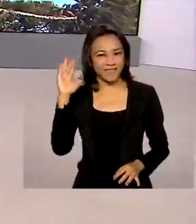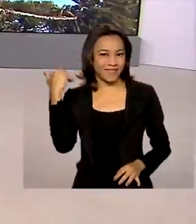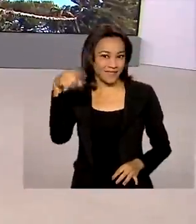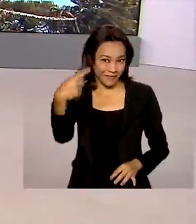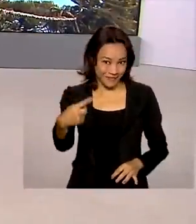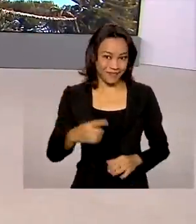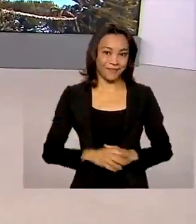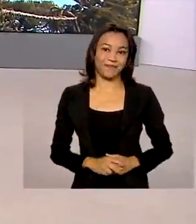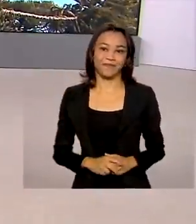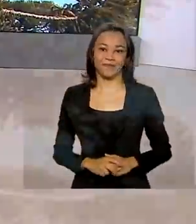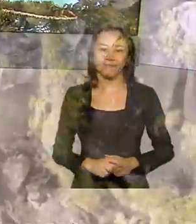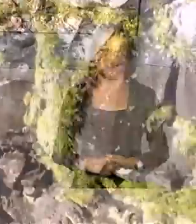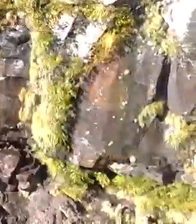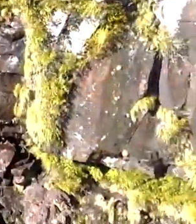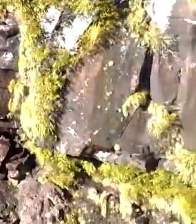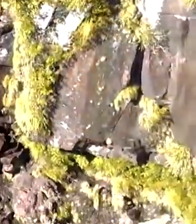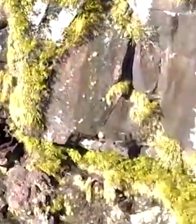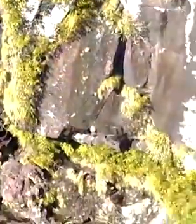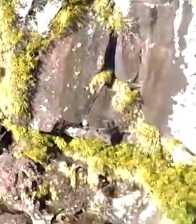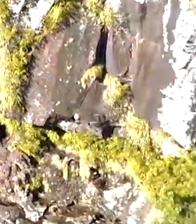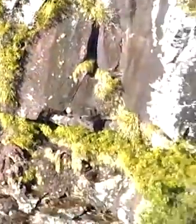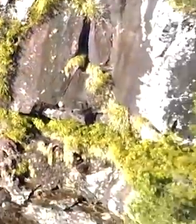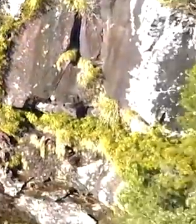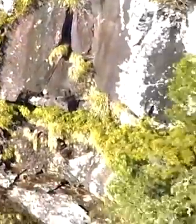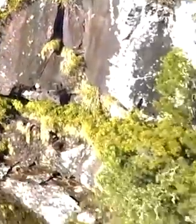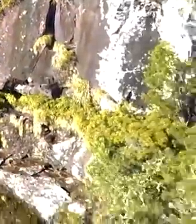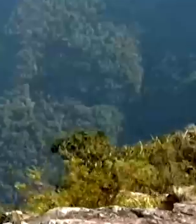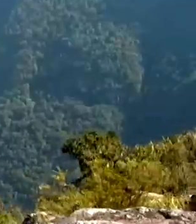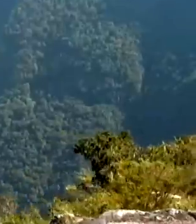Tchau, tchau.